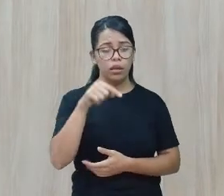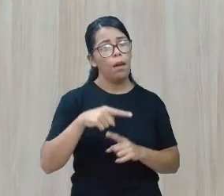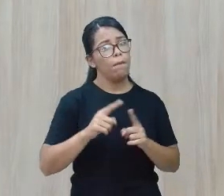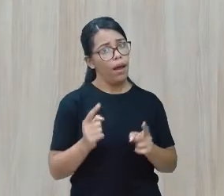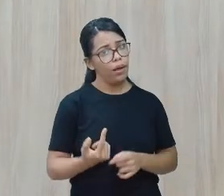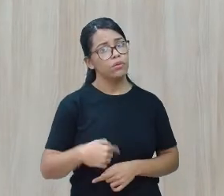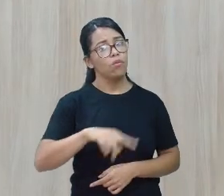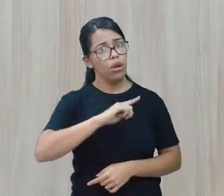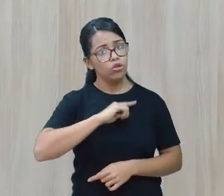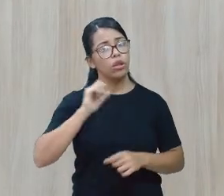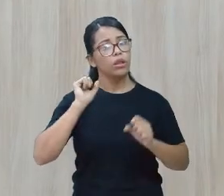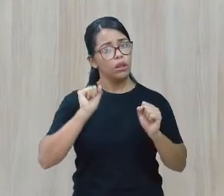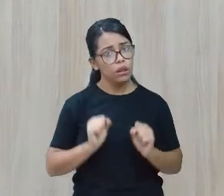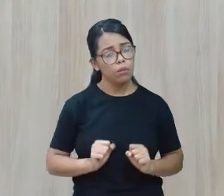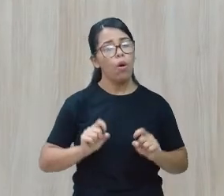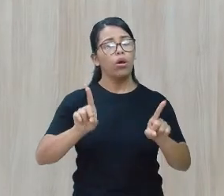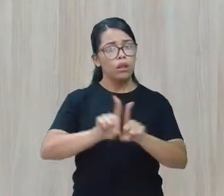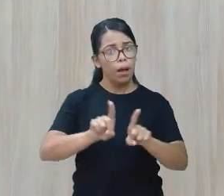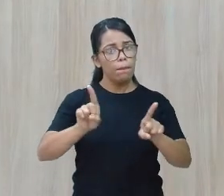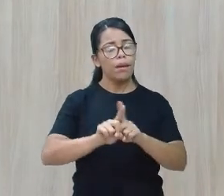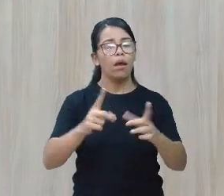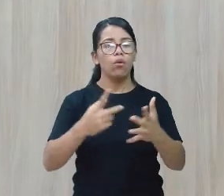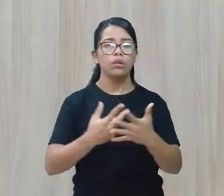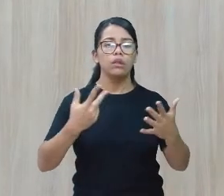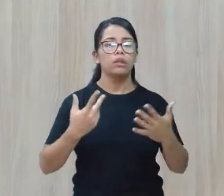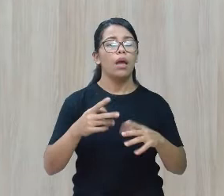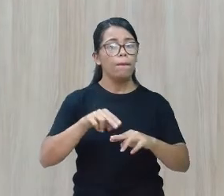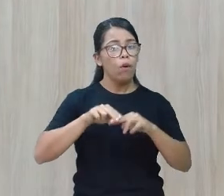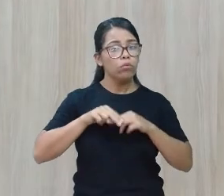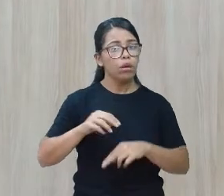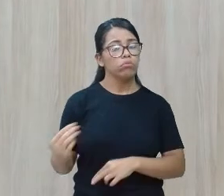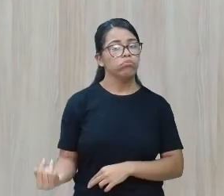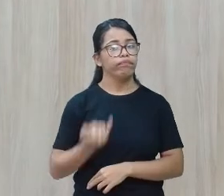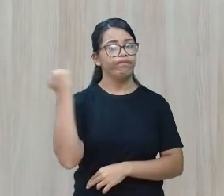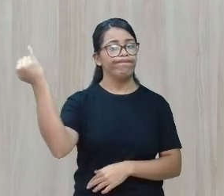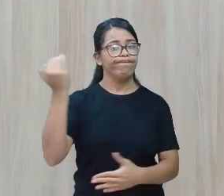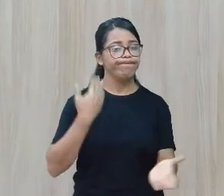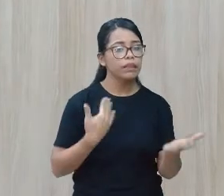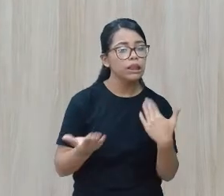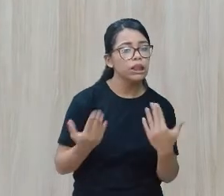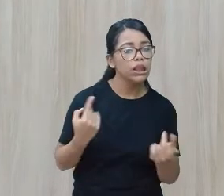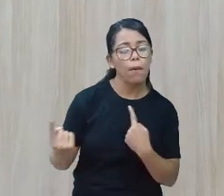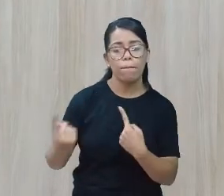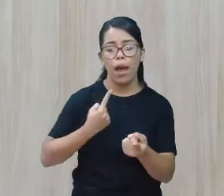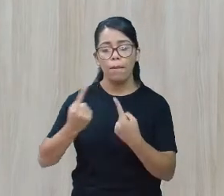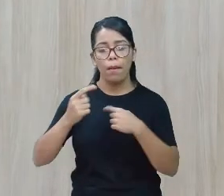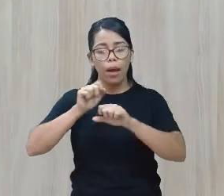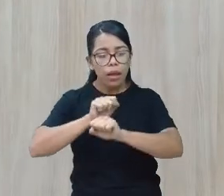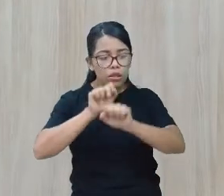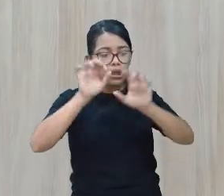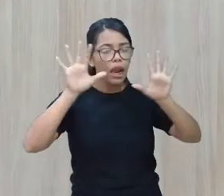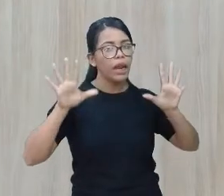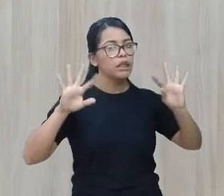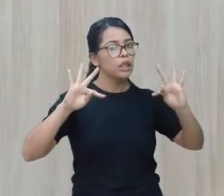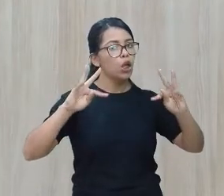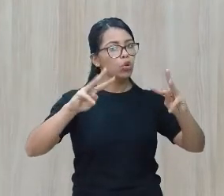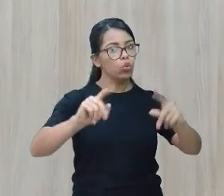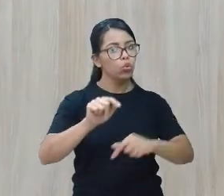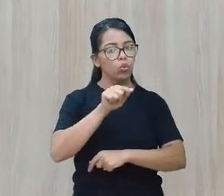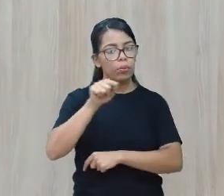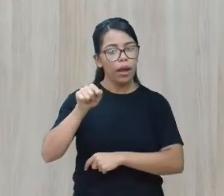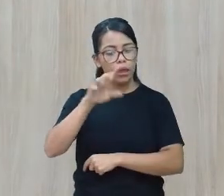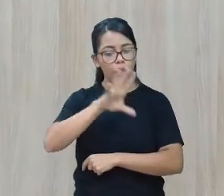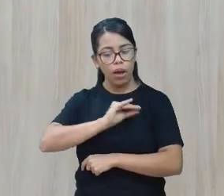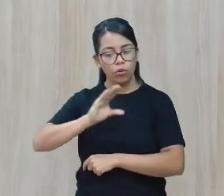Por isso que é importante a conversa, o diálogo, o esclarecimento, que eles saibam